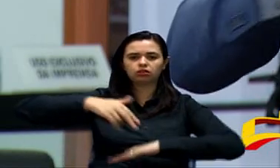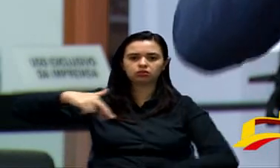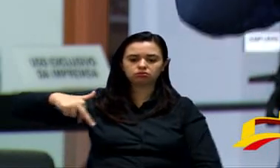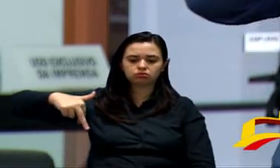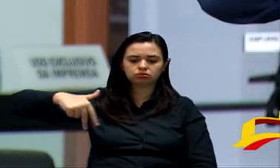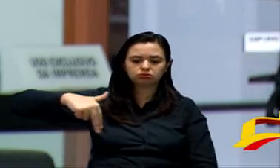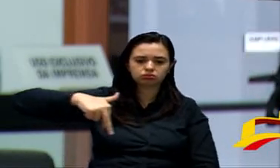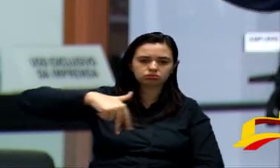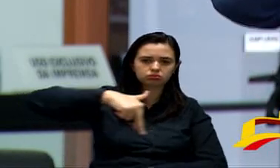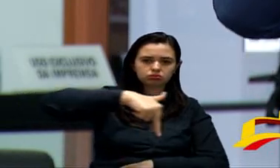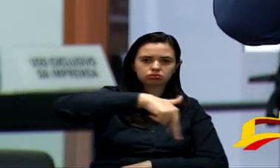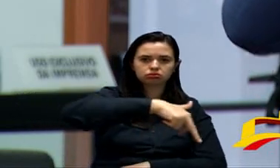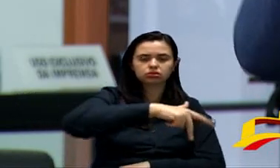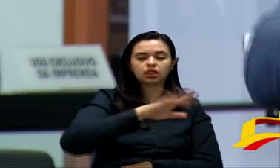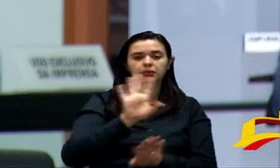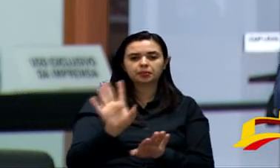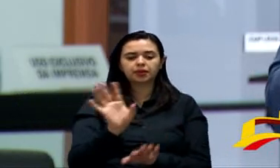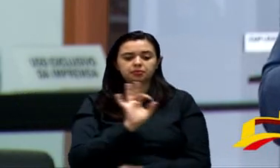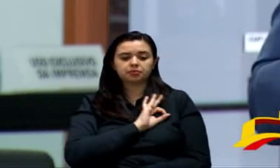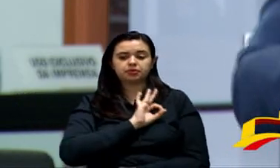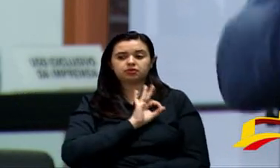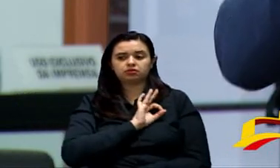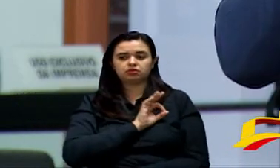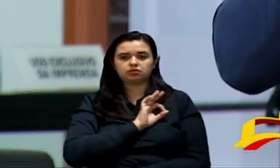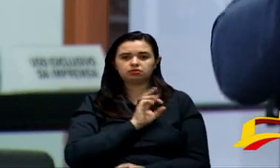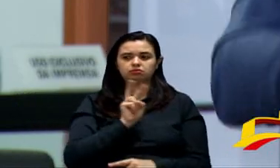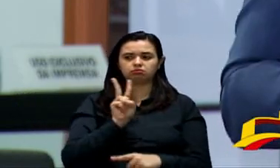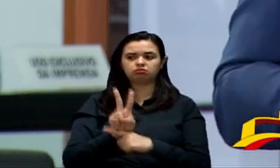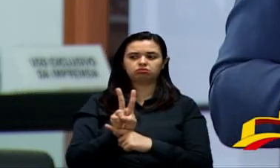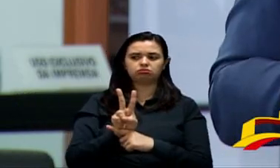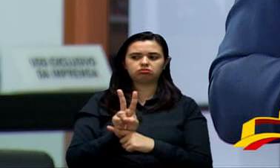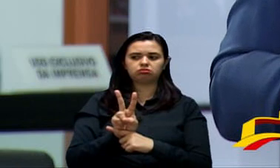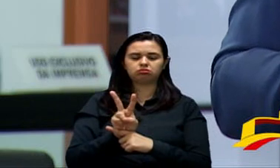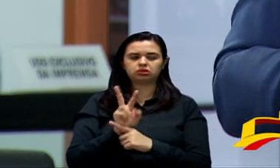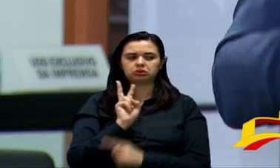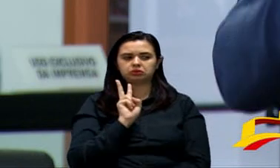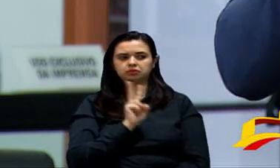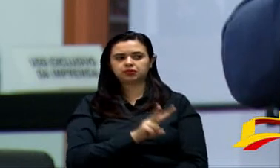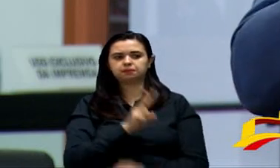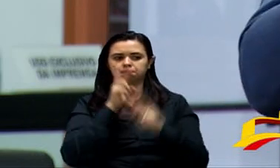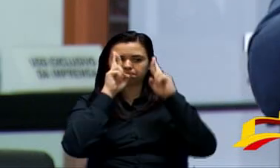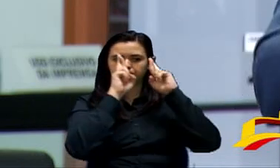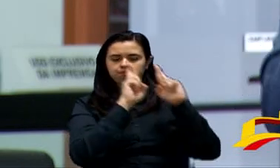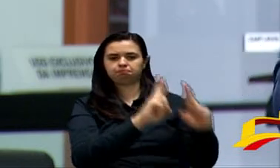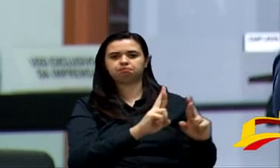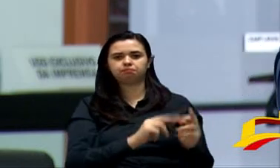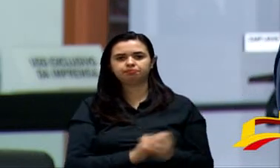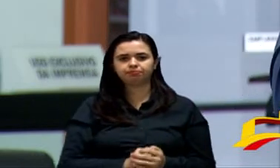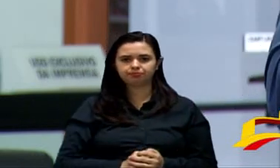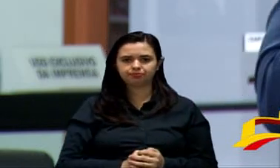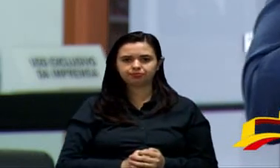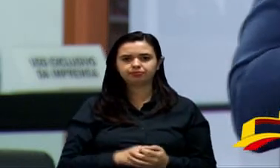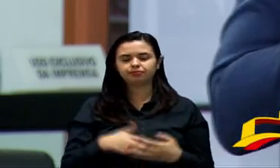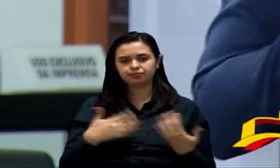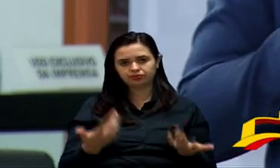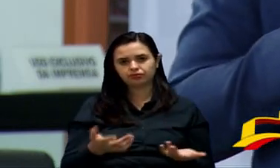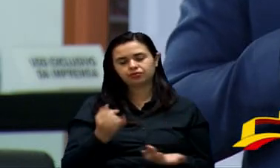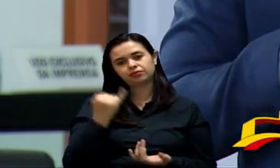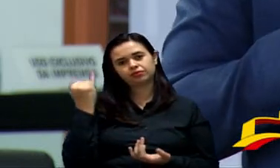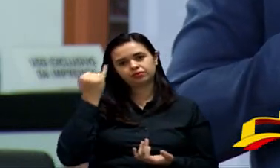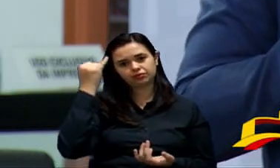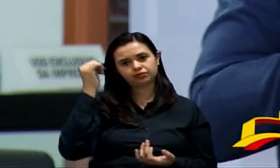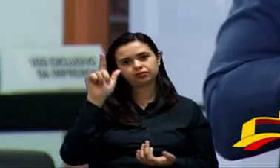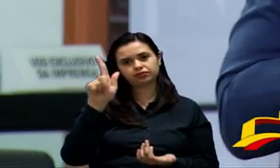frente de todas as escolas, mas isso depois não vem ao caso. O importante é a GCM estar ali, porque a maioria